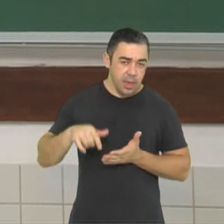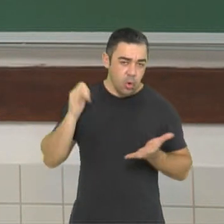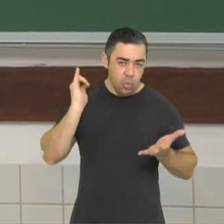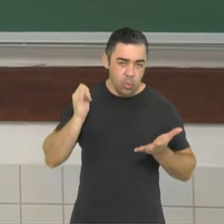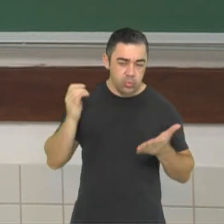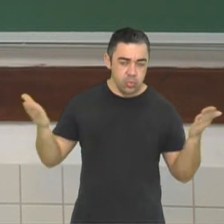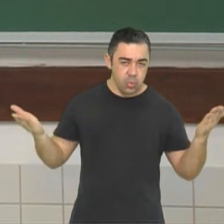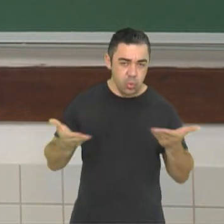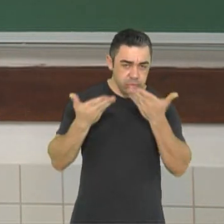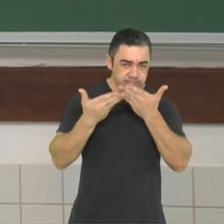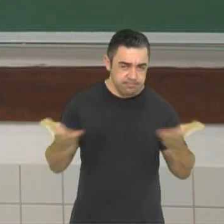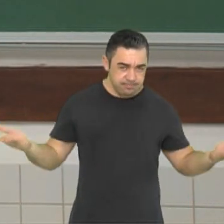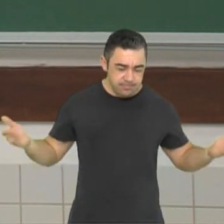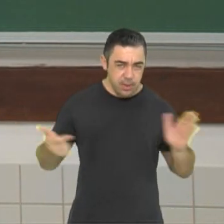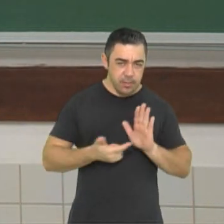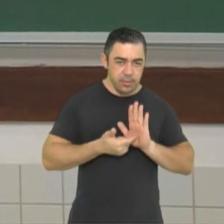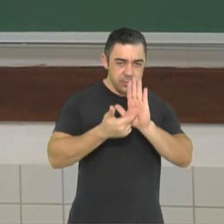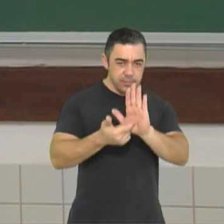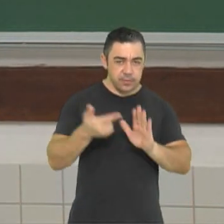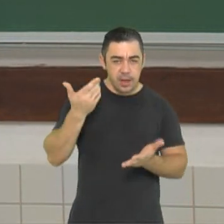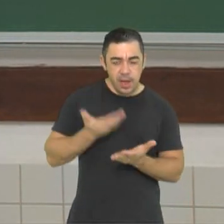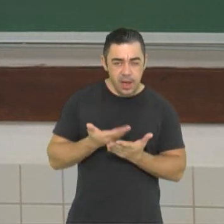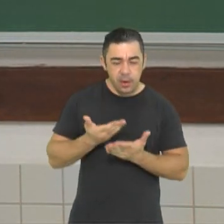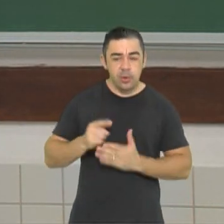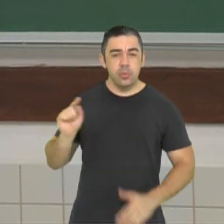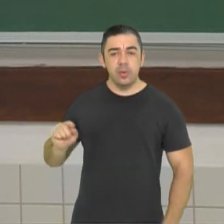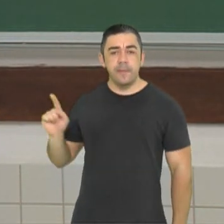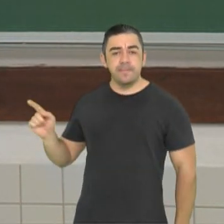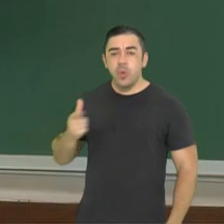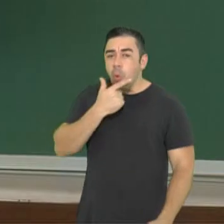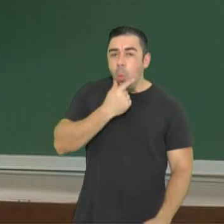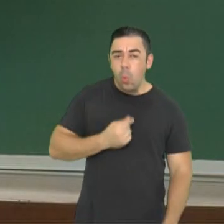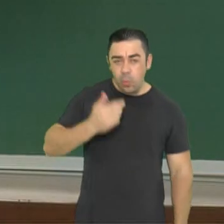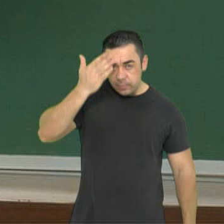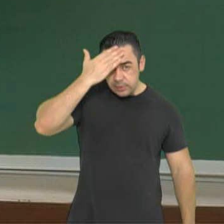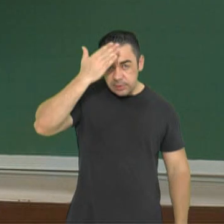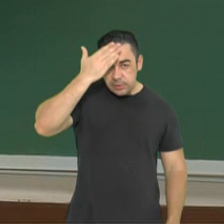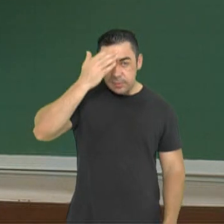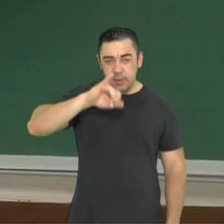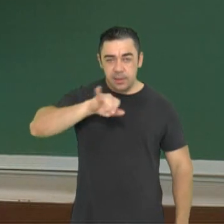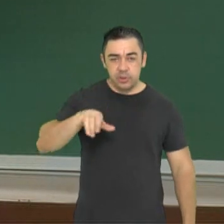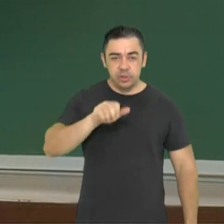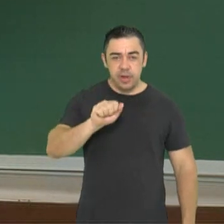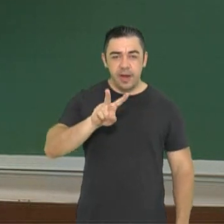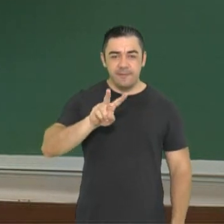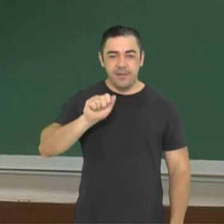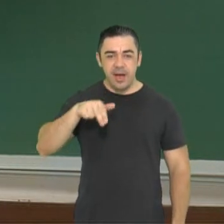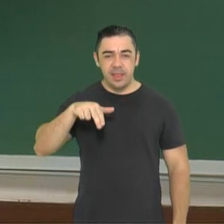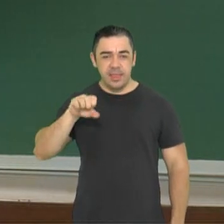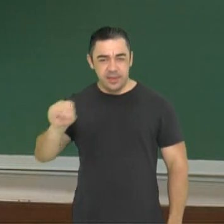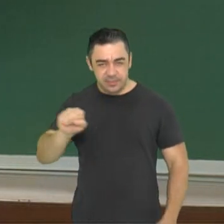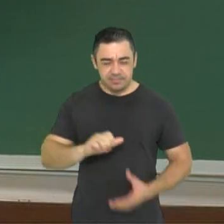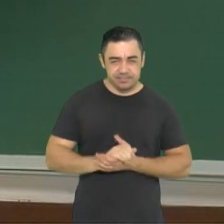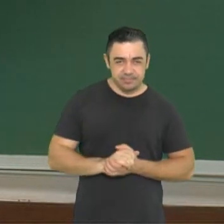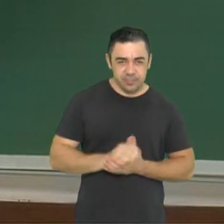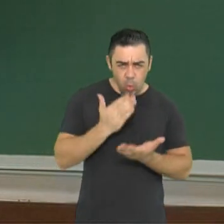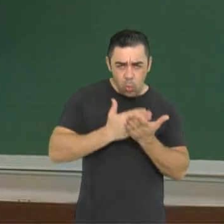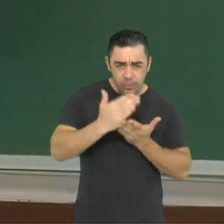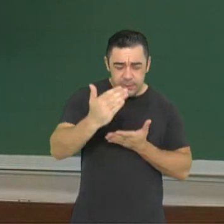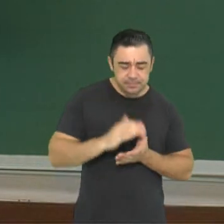vamos trabalhar nesta aula, que se chama O Homem que Sabia Javanês. Então, vamos